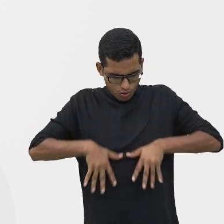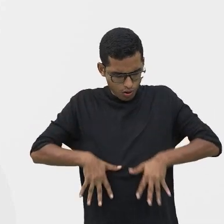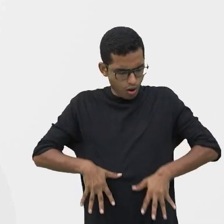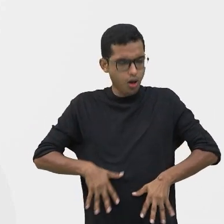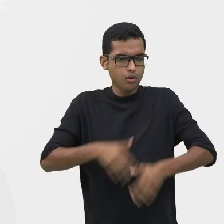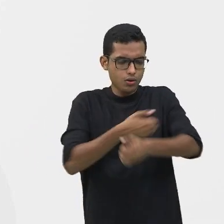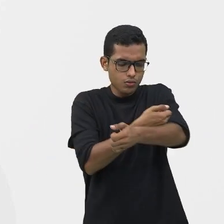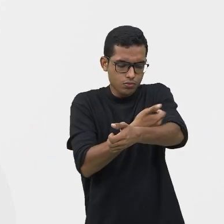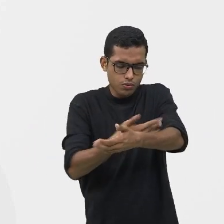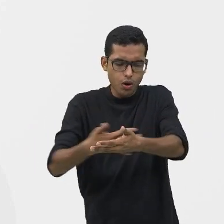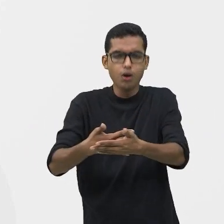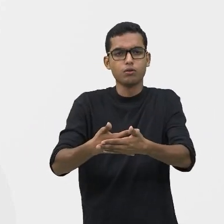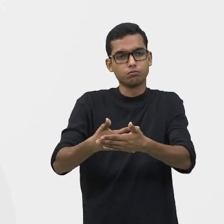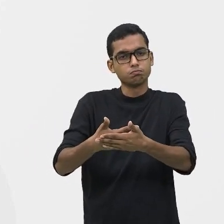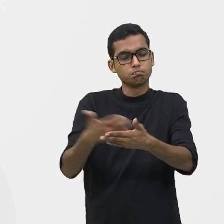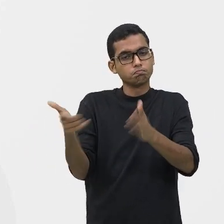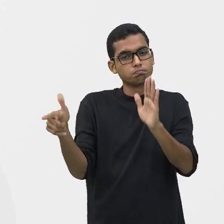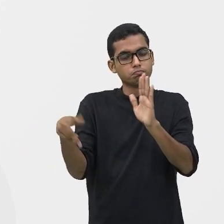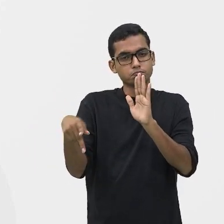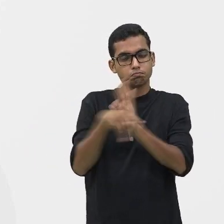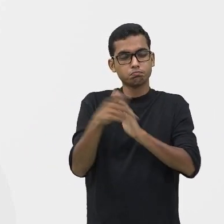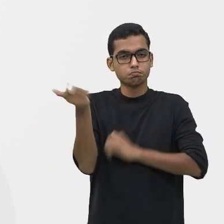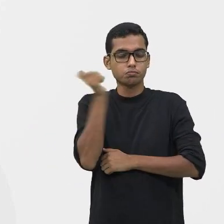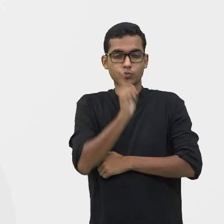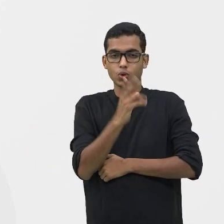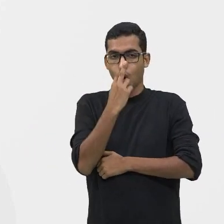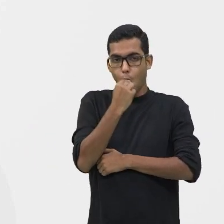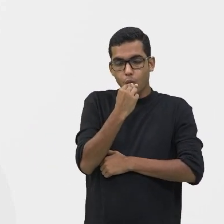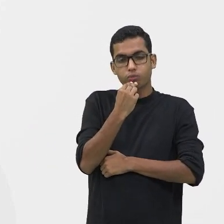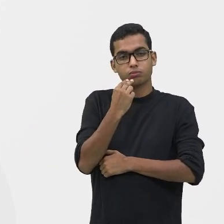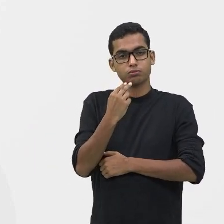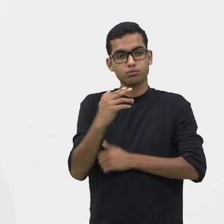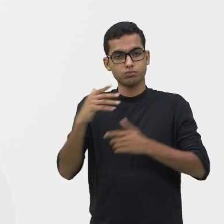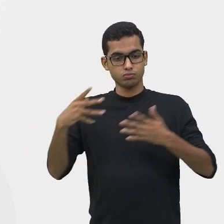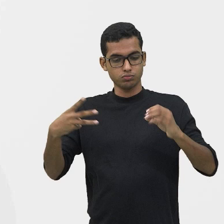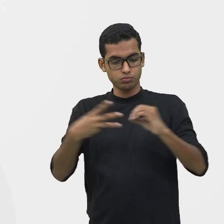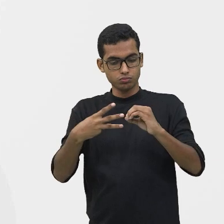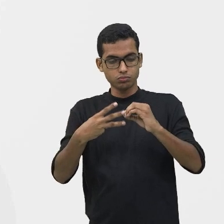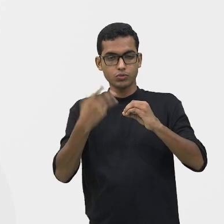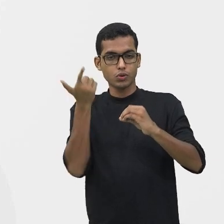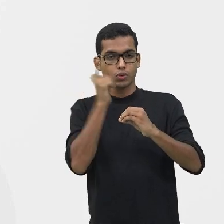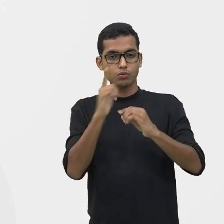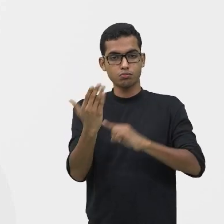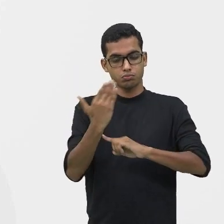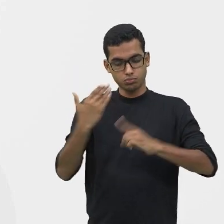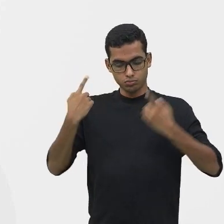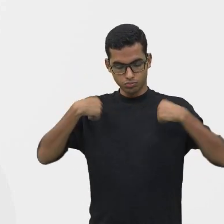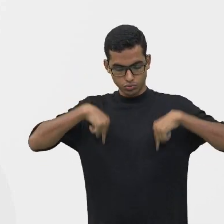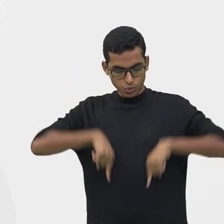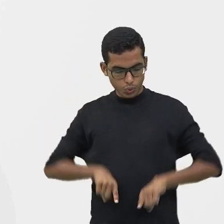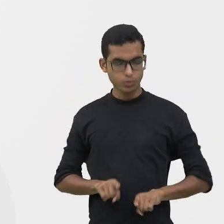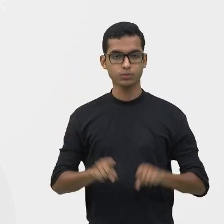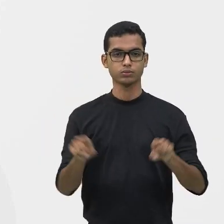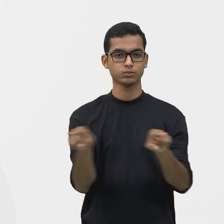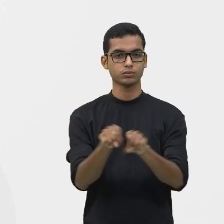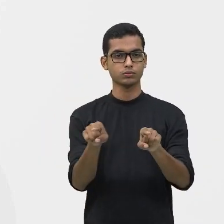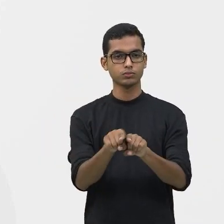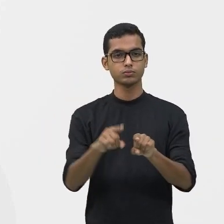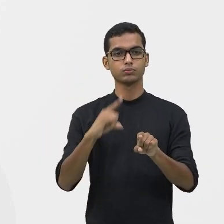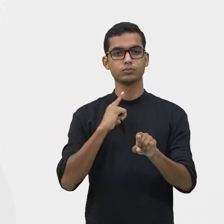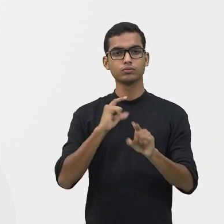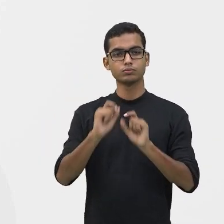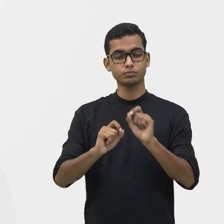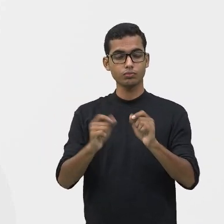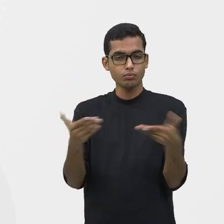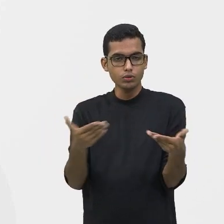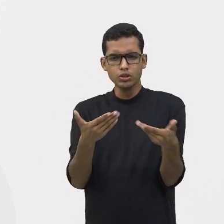os nutrientes vão para as nossas células e vai nos alimentar. E o intestino delgado, ele vai receber tudo aquilo que não é digerido. O que não é digerido vai